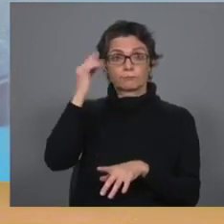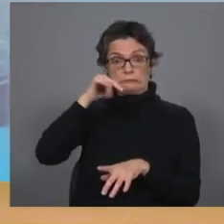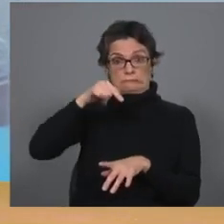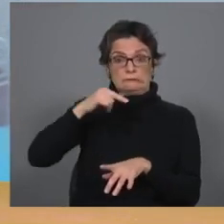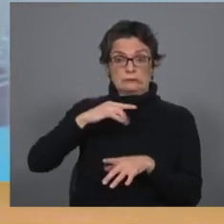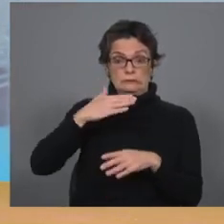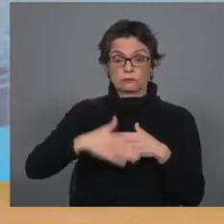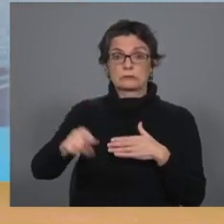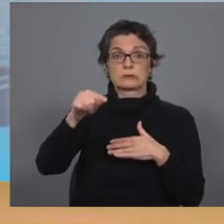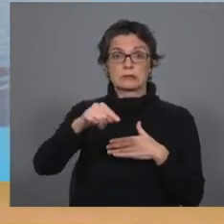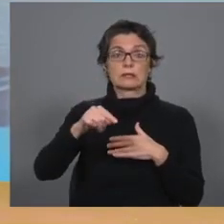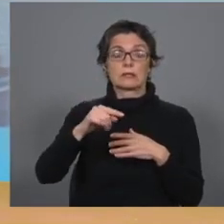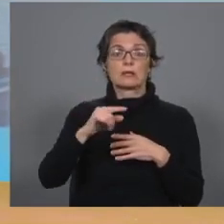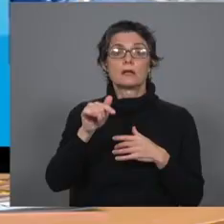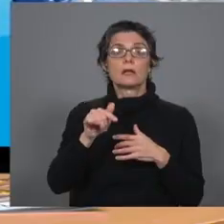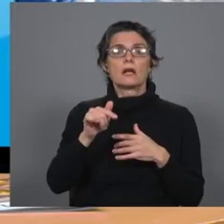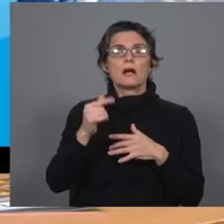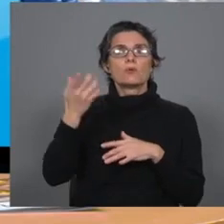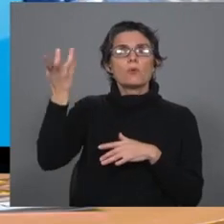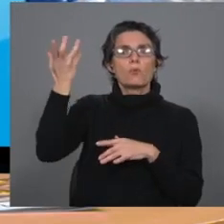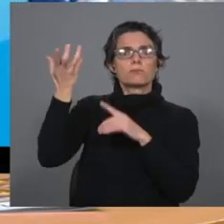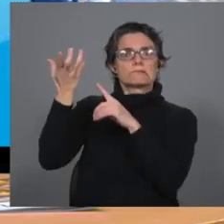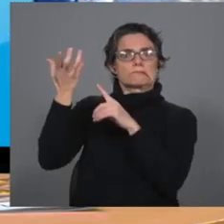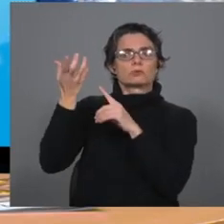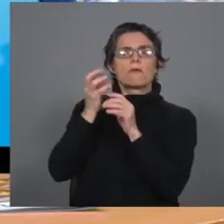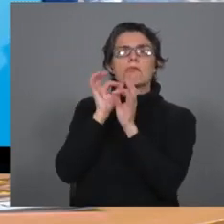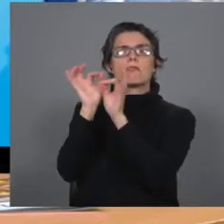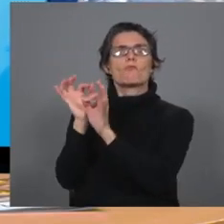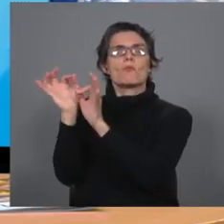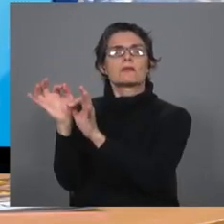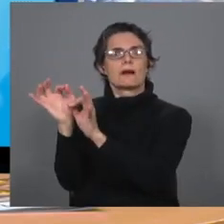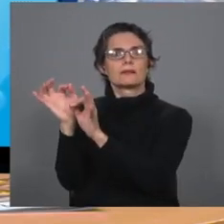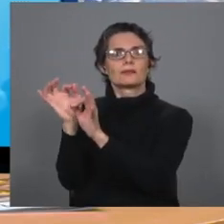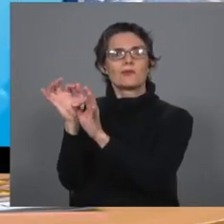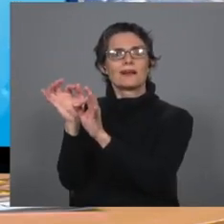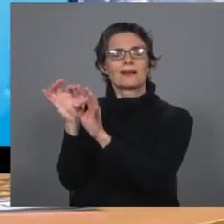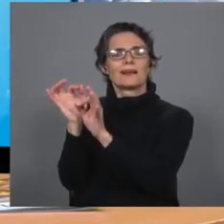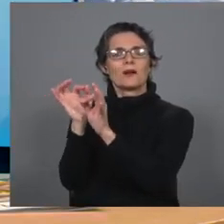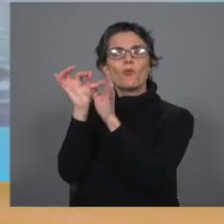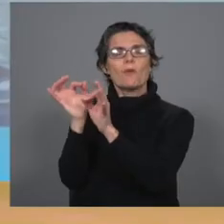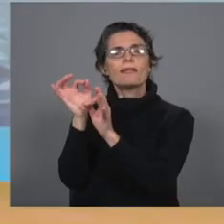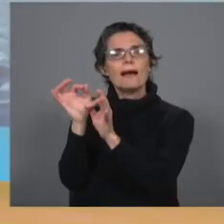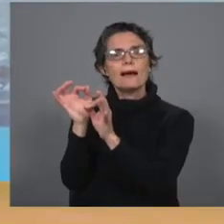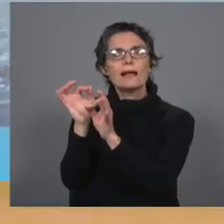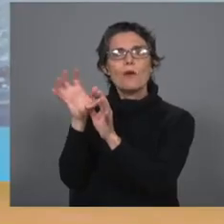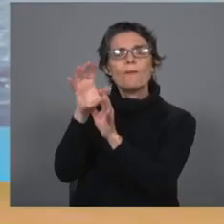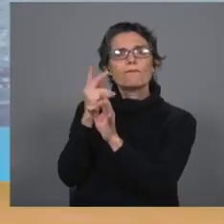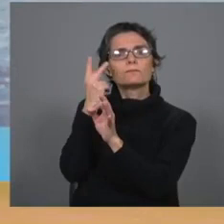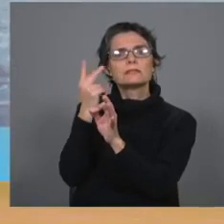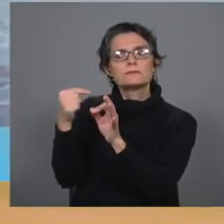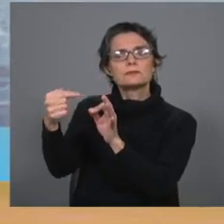Papa sublinhava a cultura do cuidado como percurso para a paz. Na